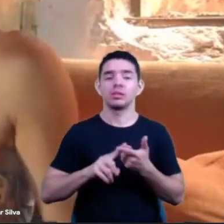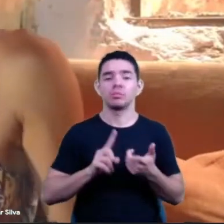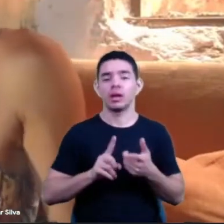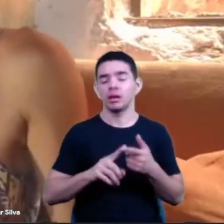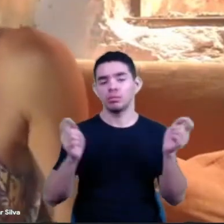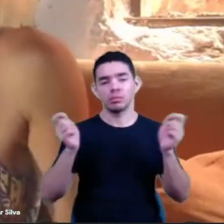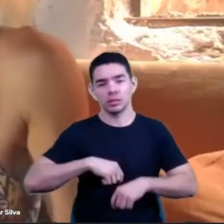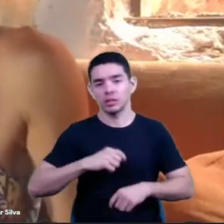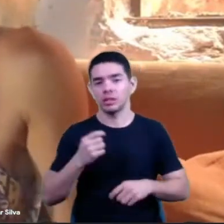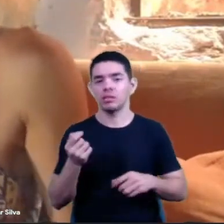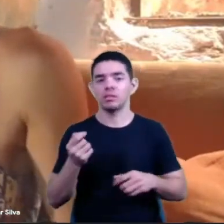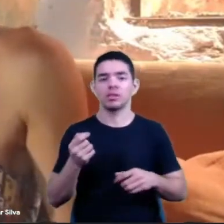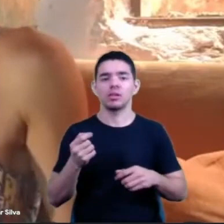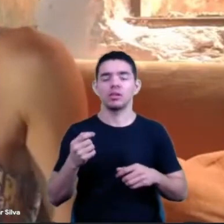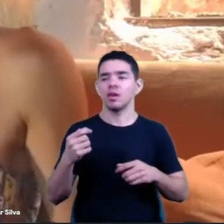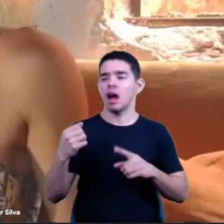possíveis agressões